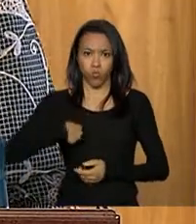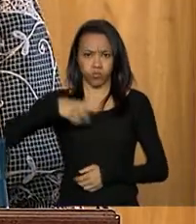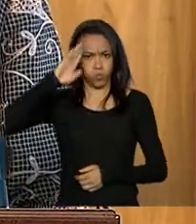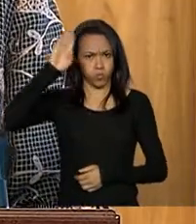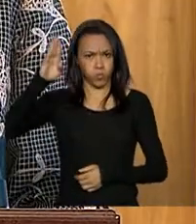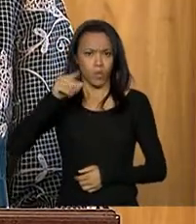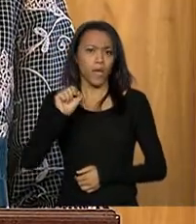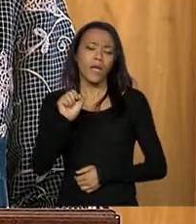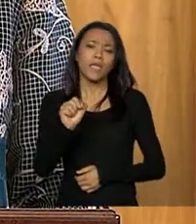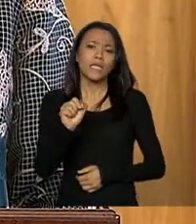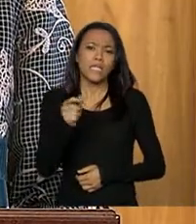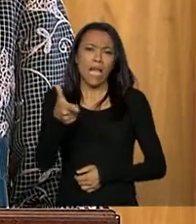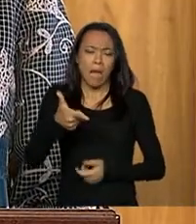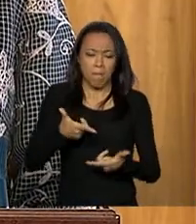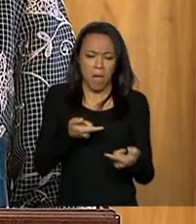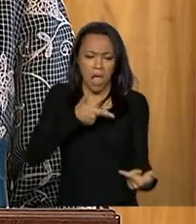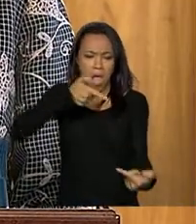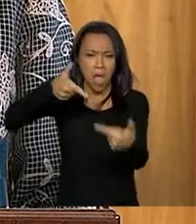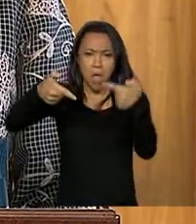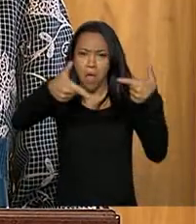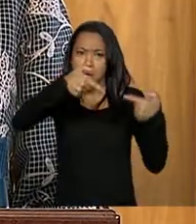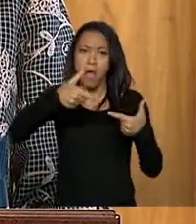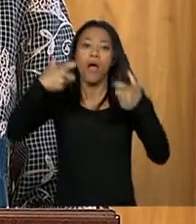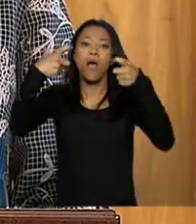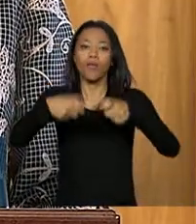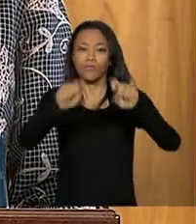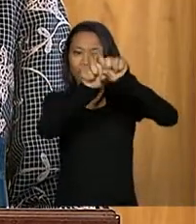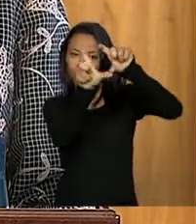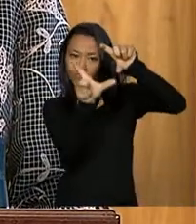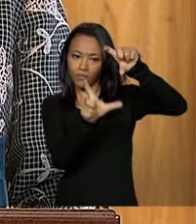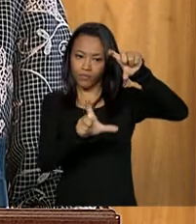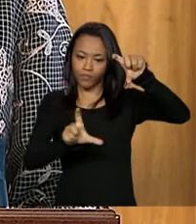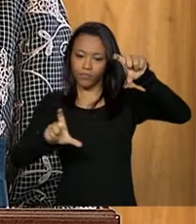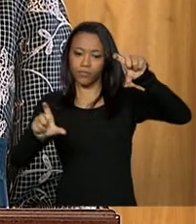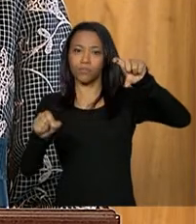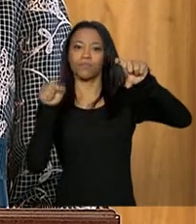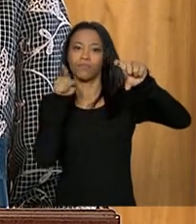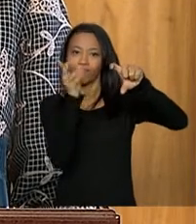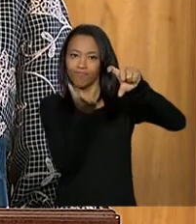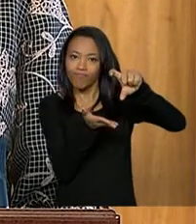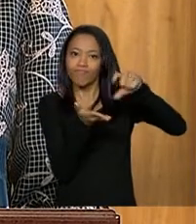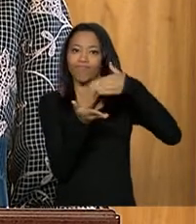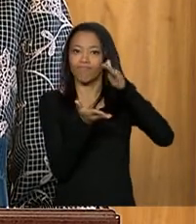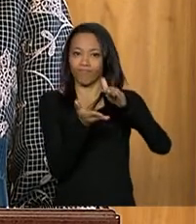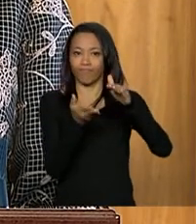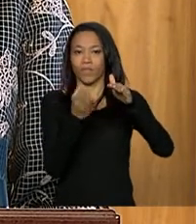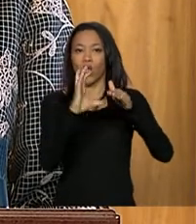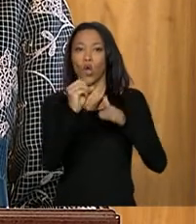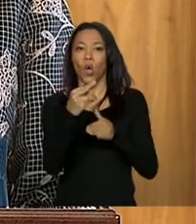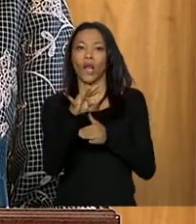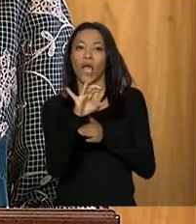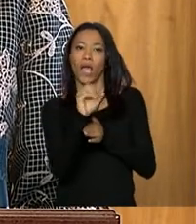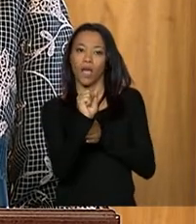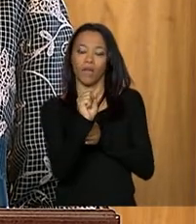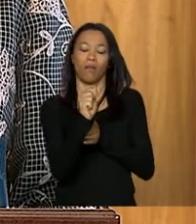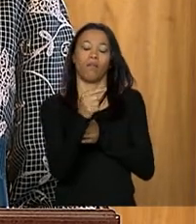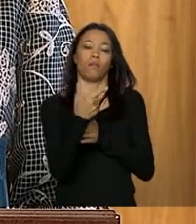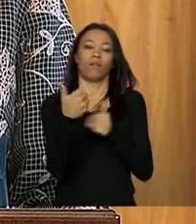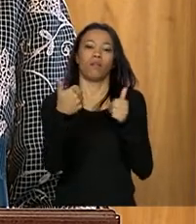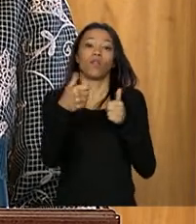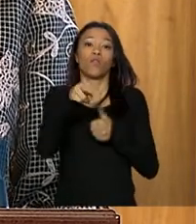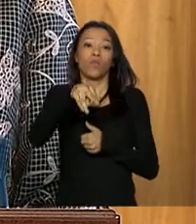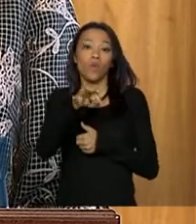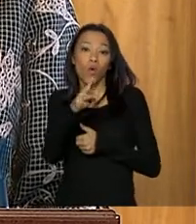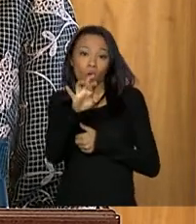remilitarização nuclear da província coreana. E nós, que mantemos embaixadas residentes